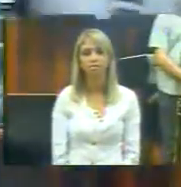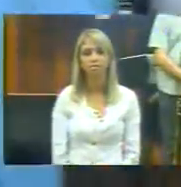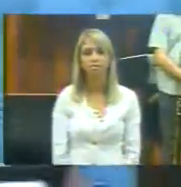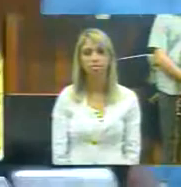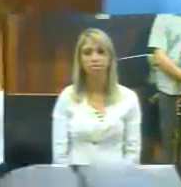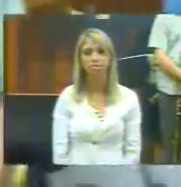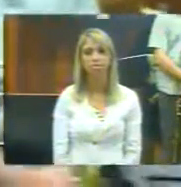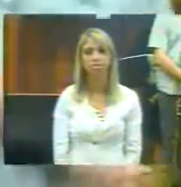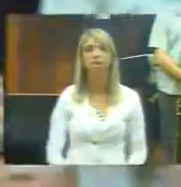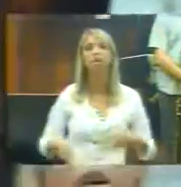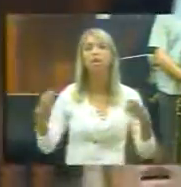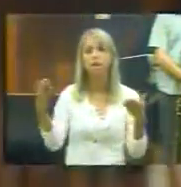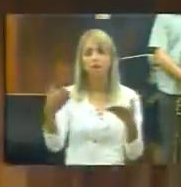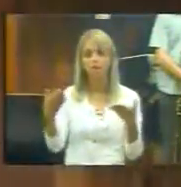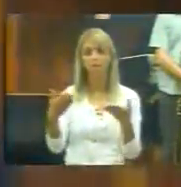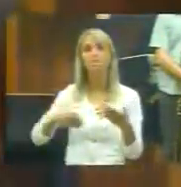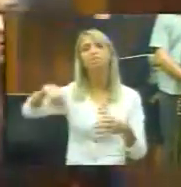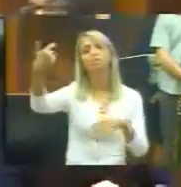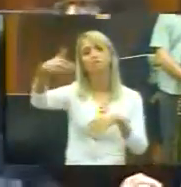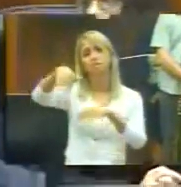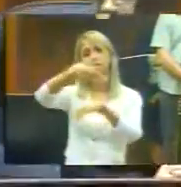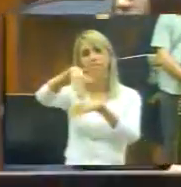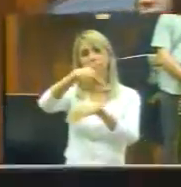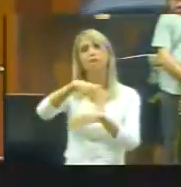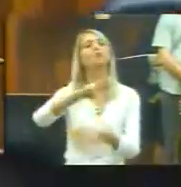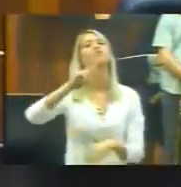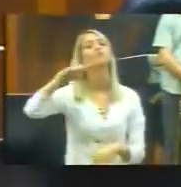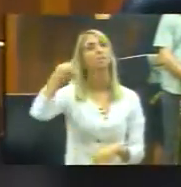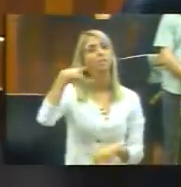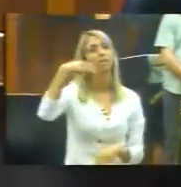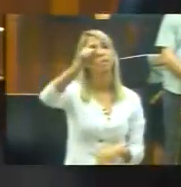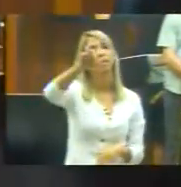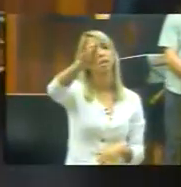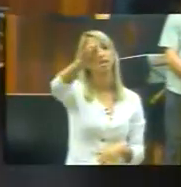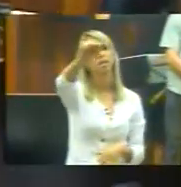Com a palavra, nossa segunda secretária e nobre vereadora,